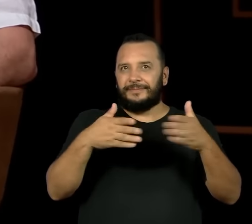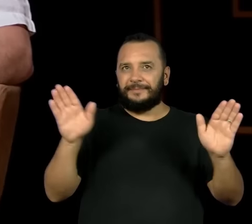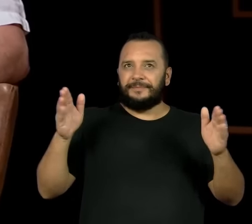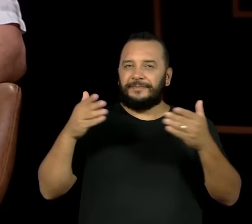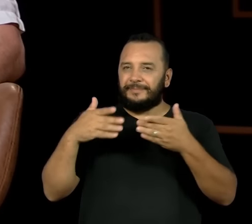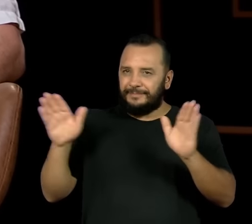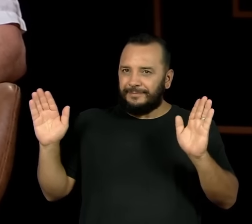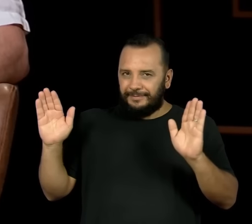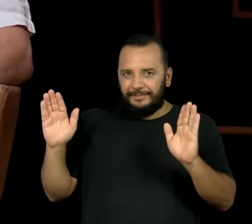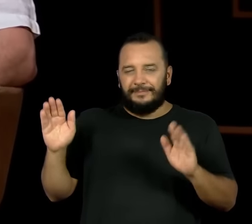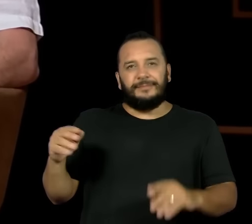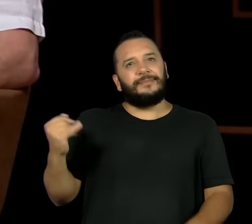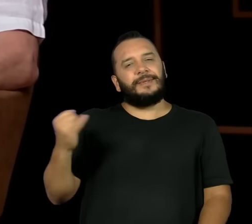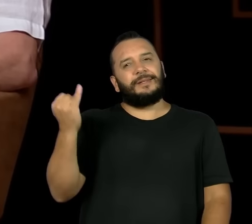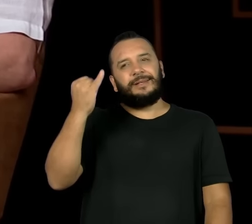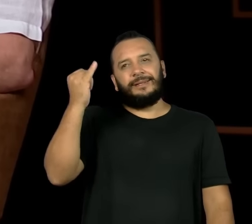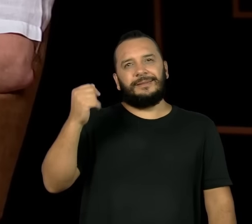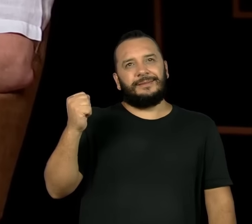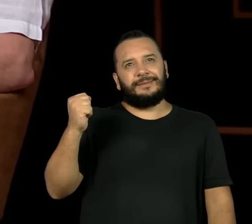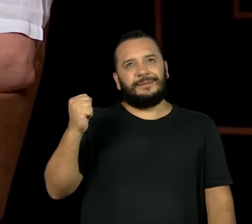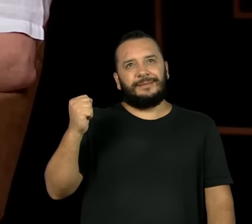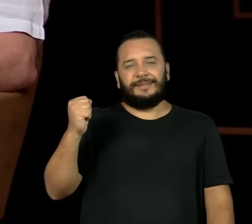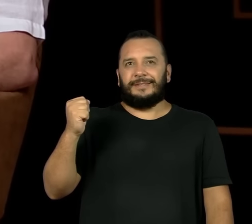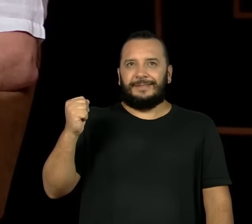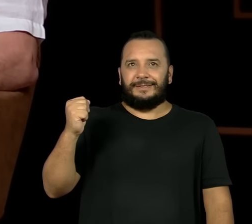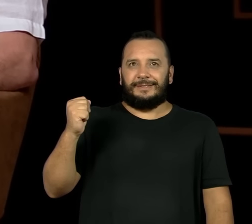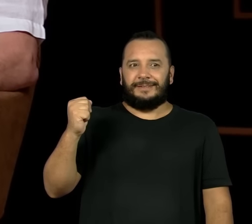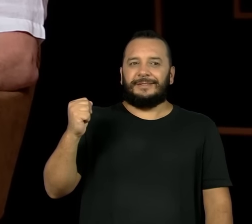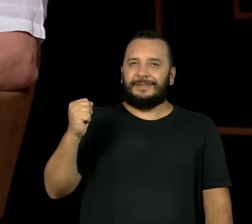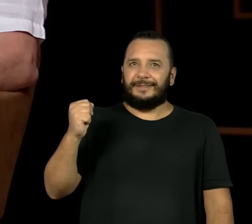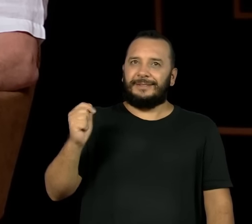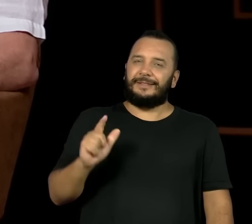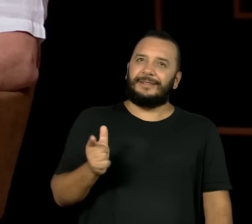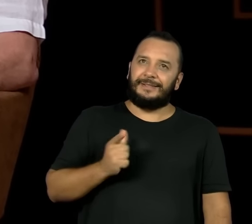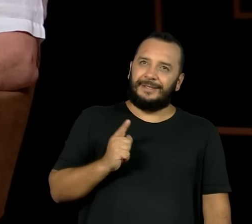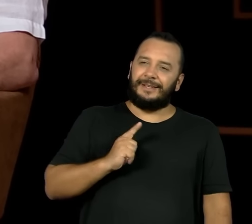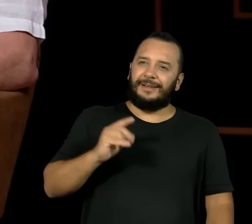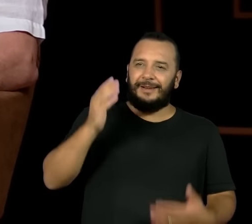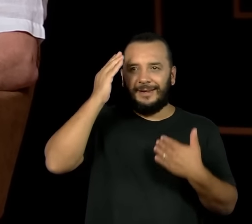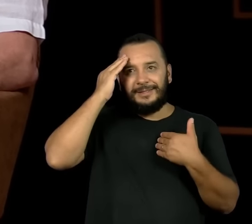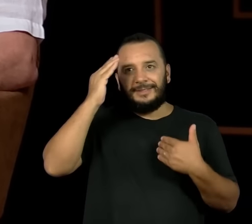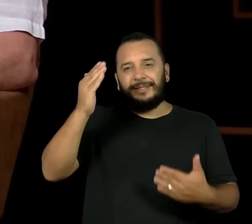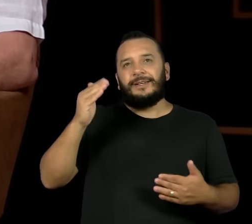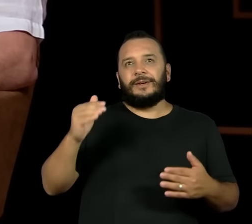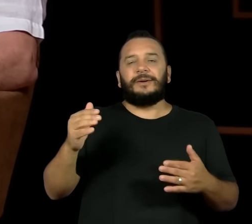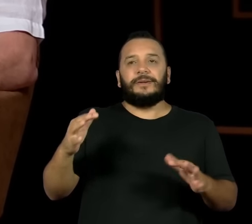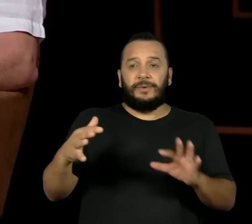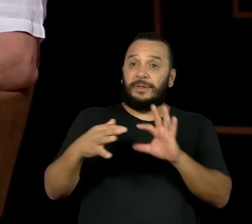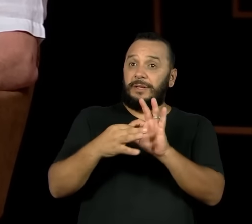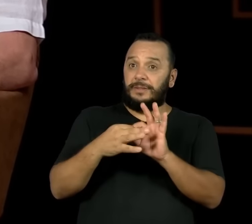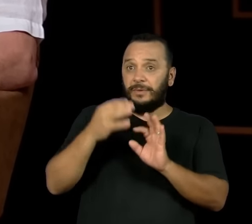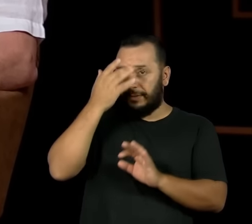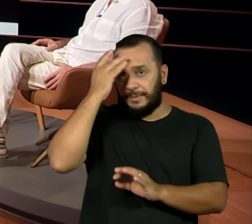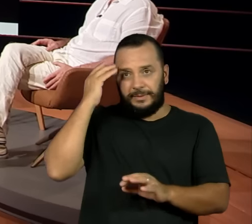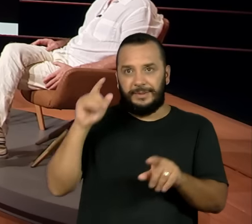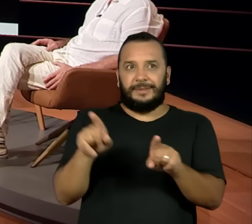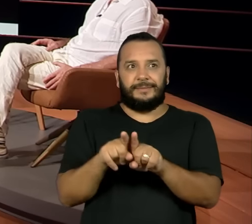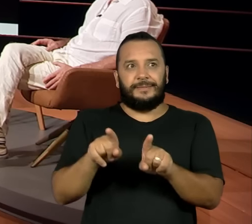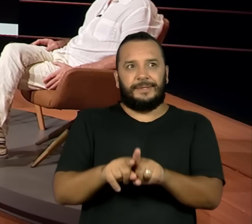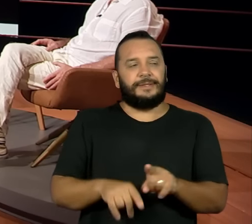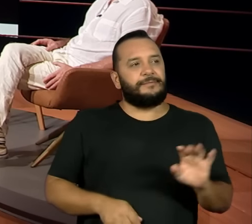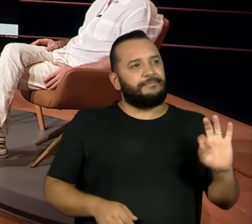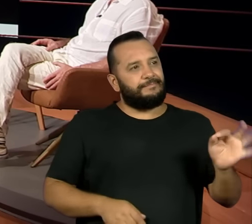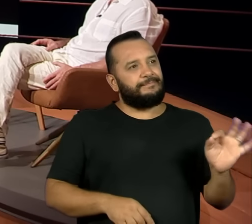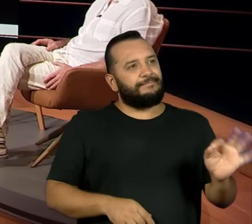e é sempre importante a gente ter muita gratidão e muita conexão com as pessoas que abrem essas portas